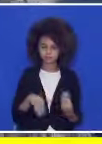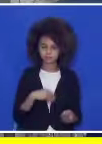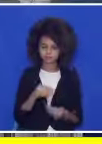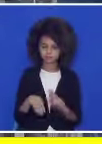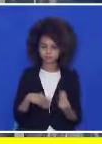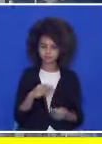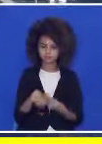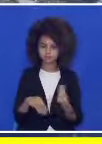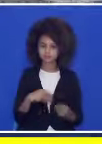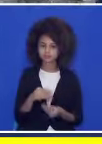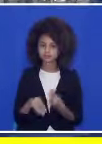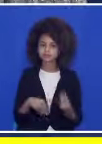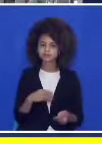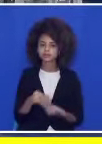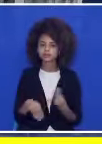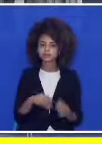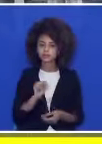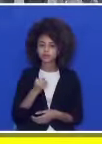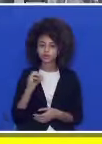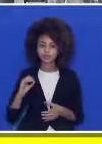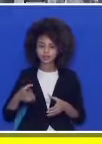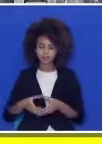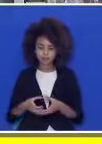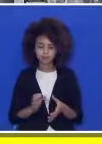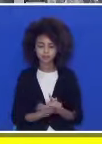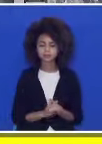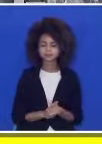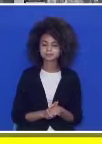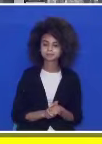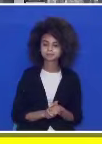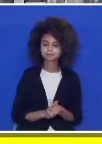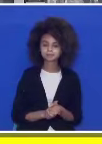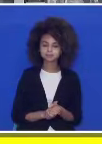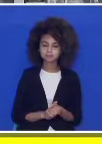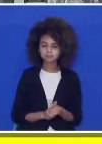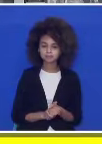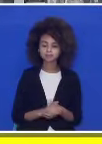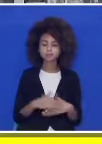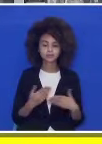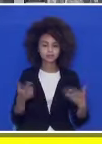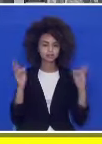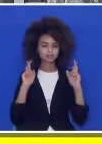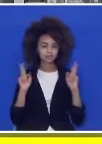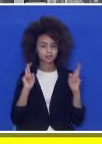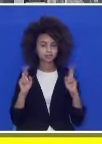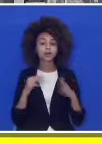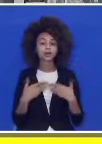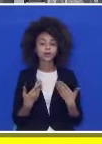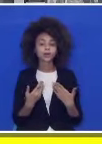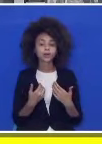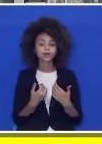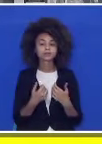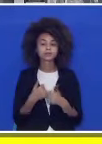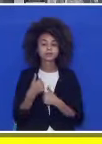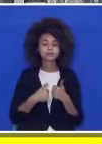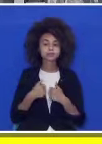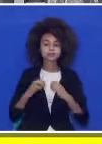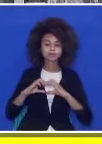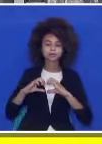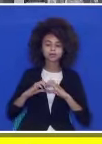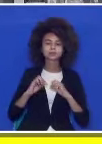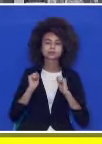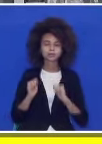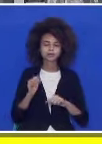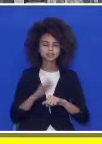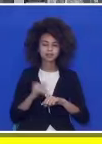Globo recarregado, embaralhando 80 bolas numeradas de 01 a 80. Estamos na torcida. Qual é o seu time do coração? Pode chamar que a